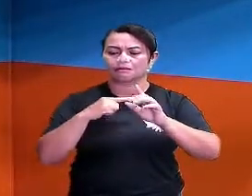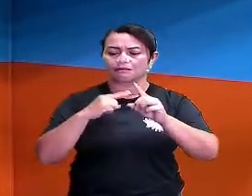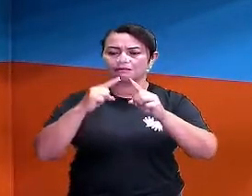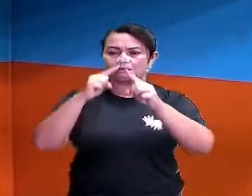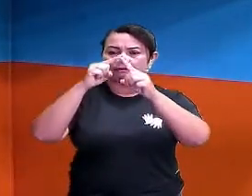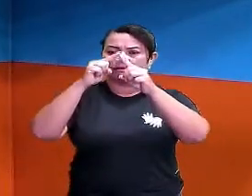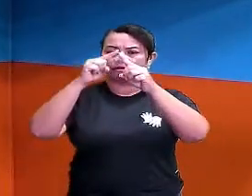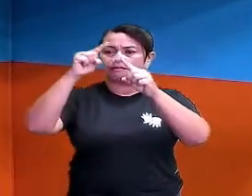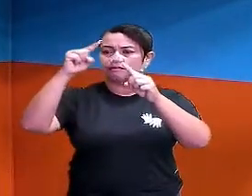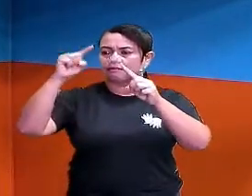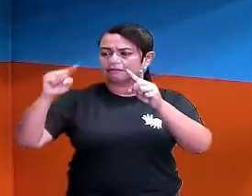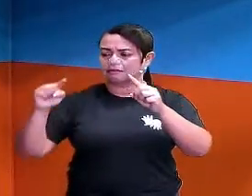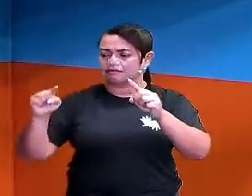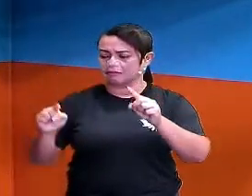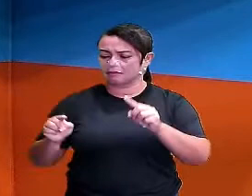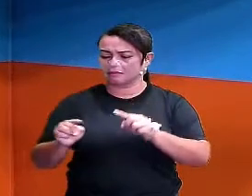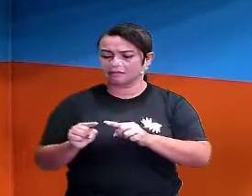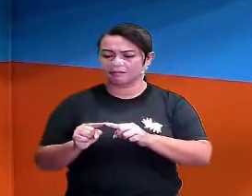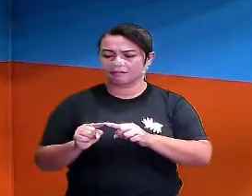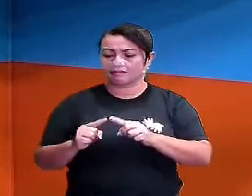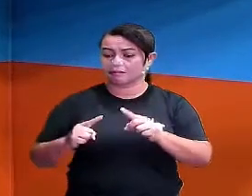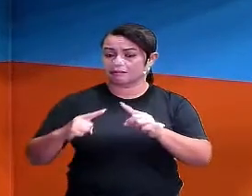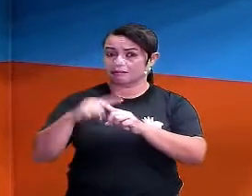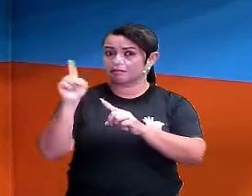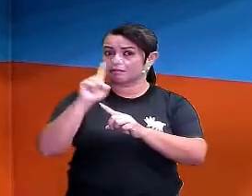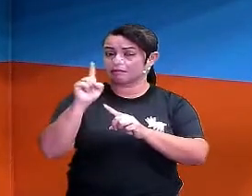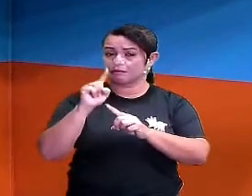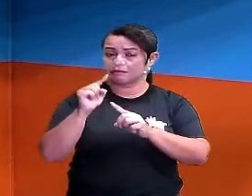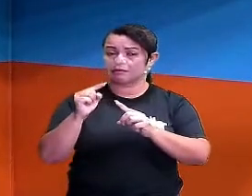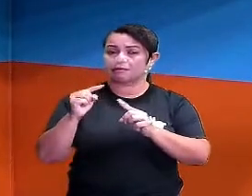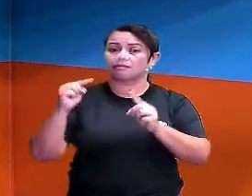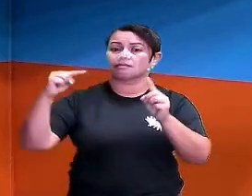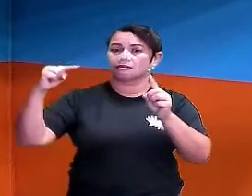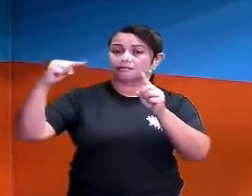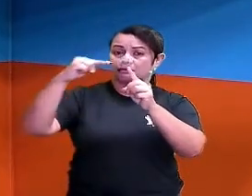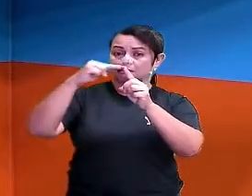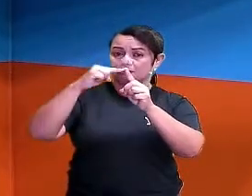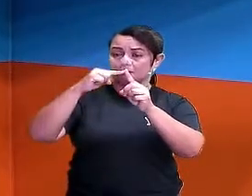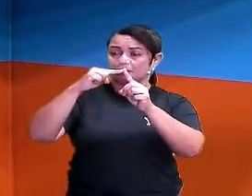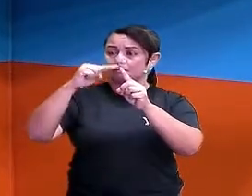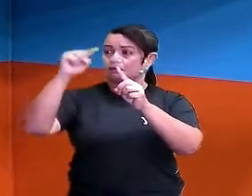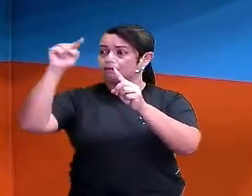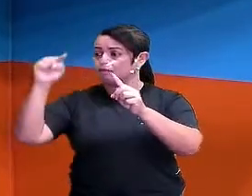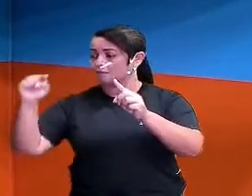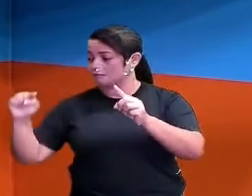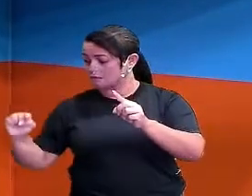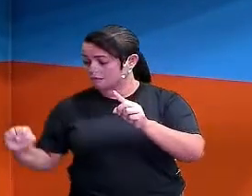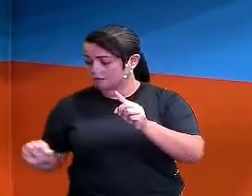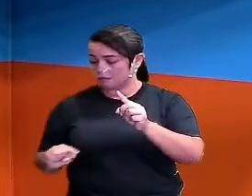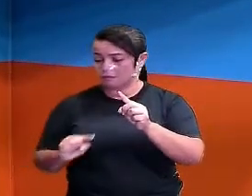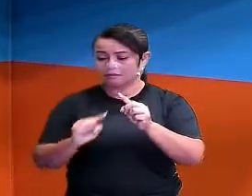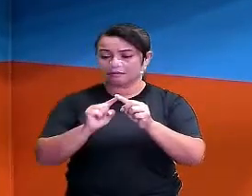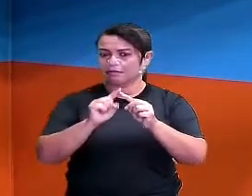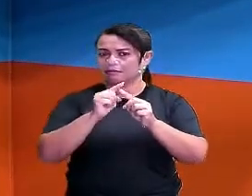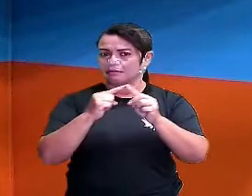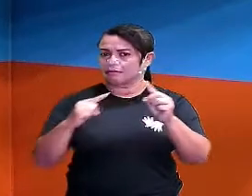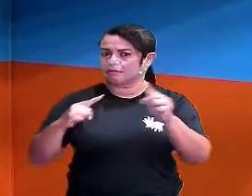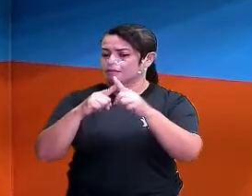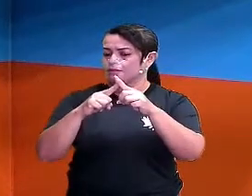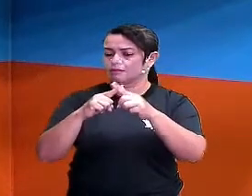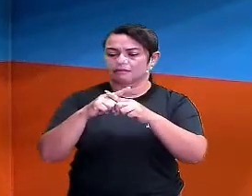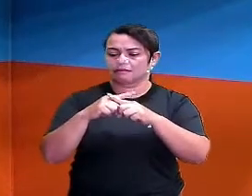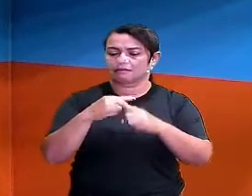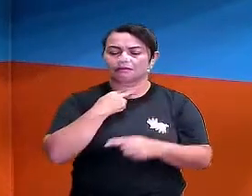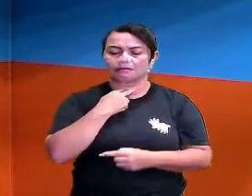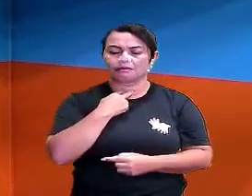segmentos de retas que não se cruzam, tá? Eles se encontram em um determinado ponto, mas eles não se cruzam.